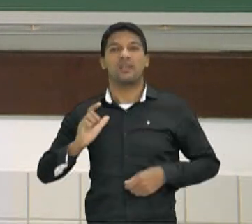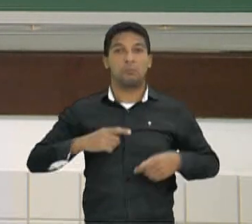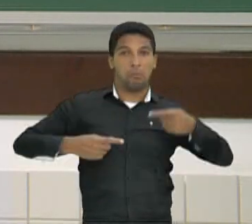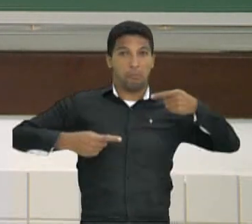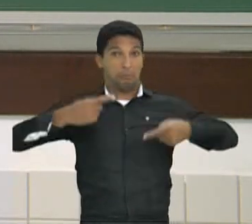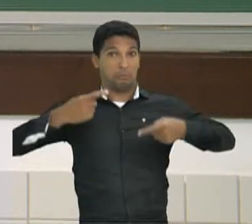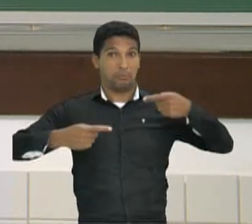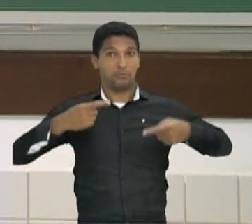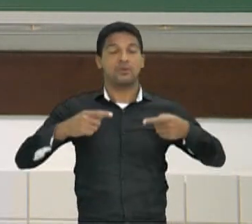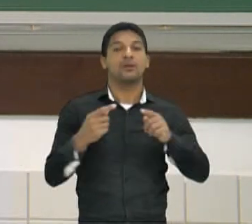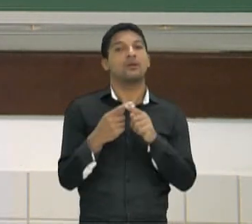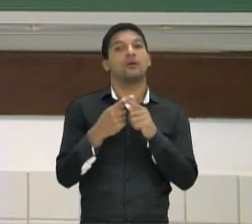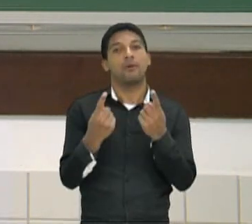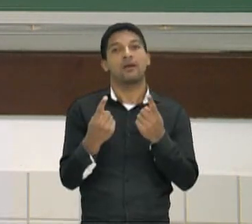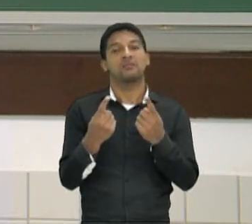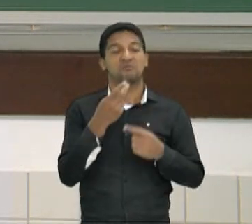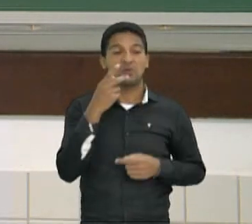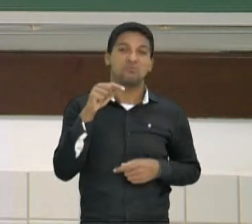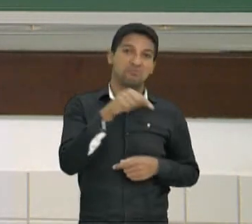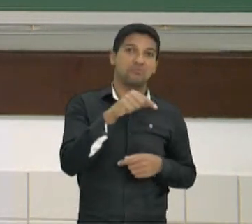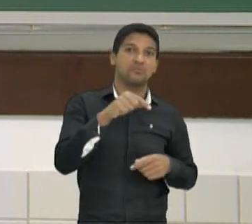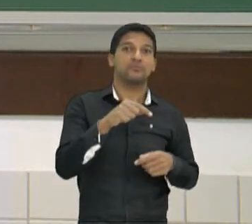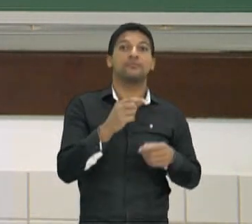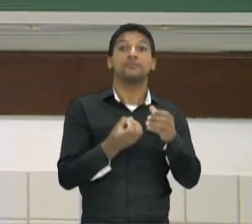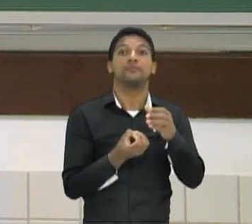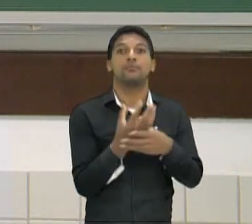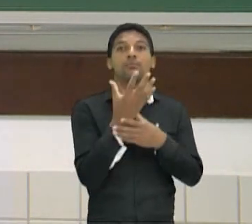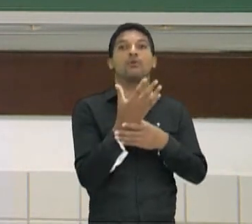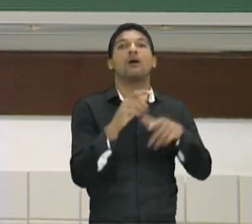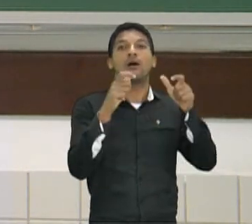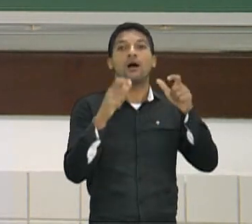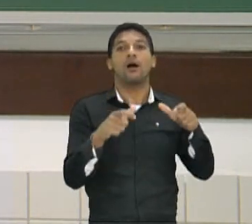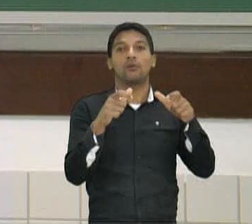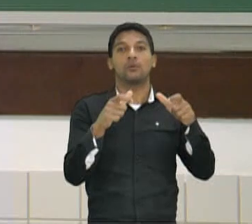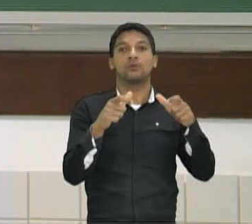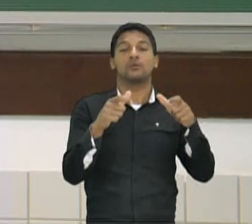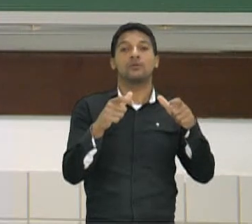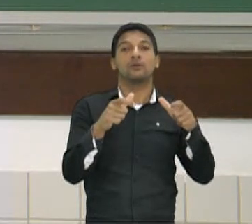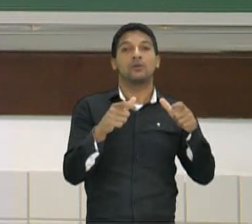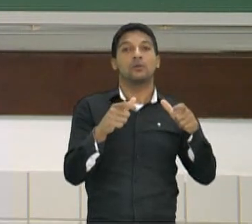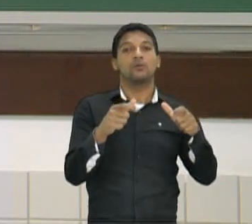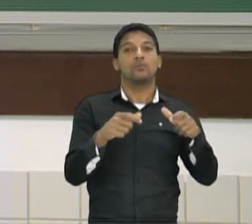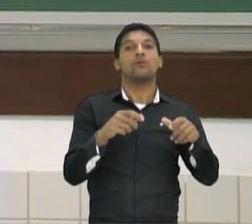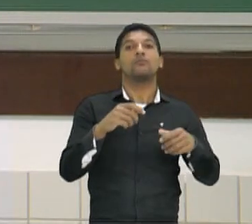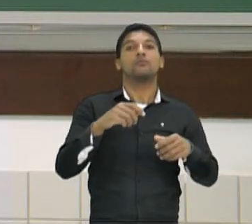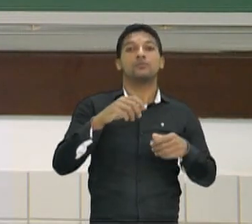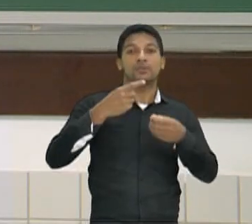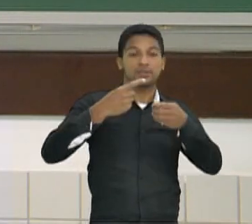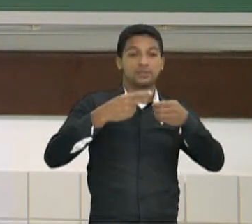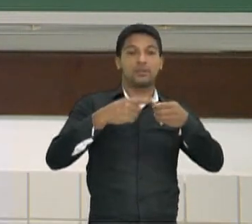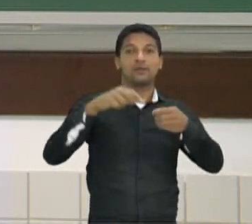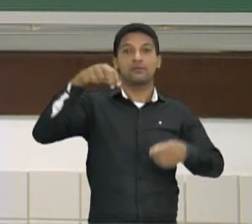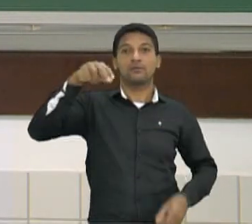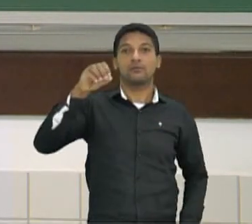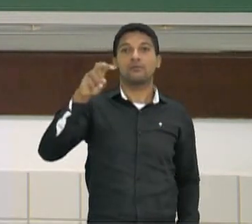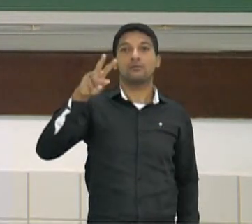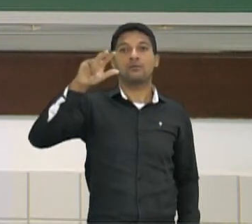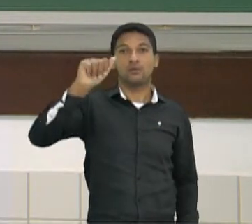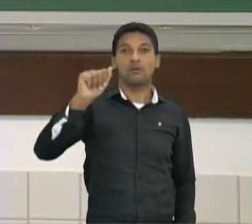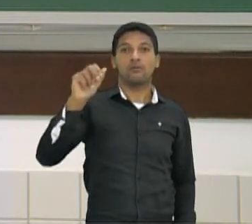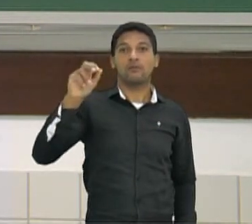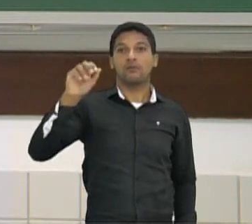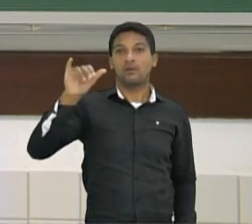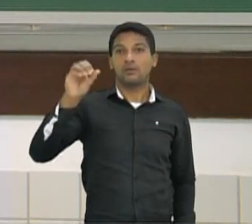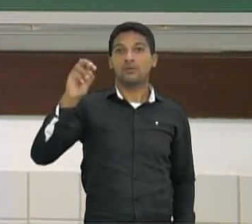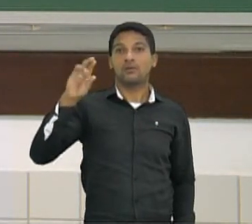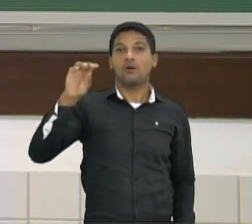foi criado mesmo na cidade de Nova York, né? Então acredita-se que o pai do beisebol moderno é o Alexander Carter-Whiter, que é o que está